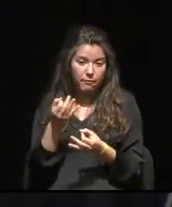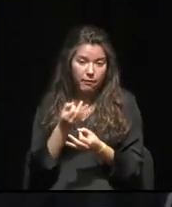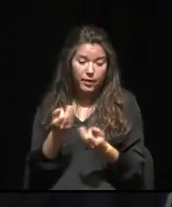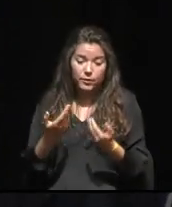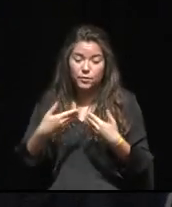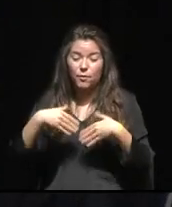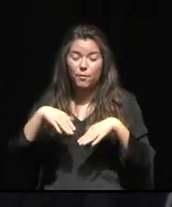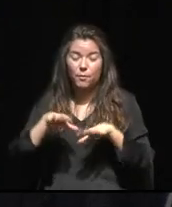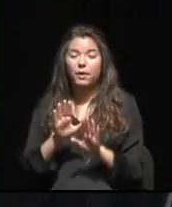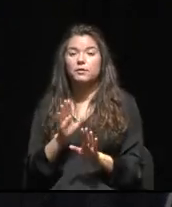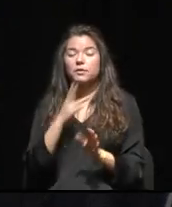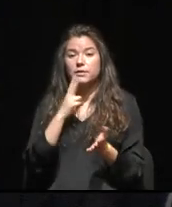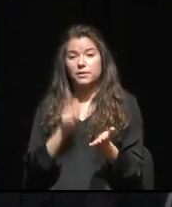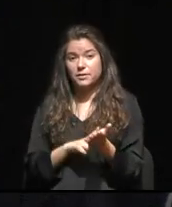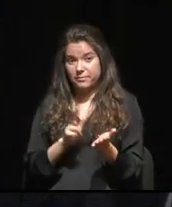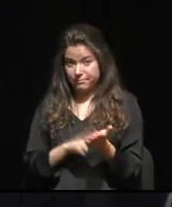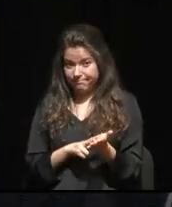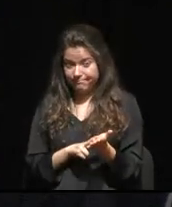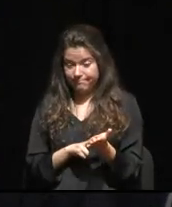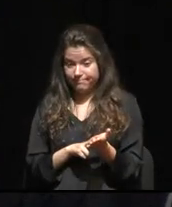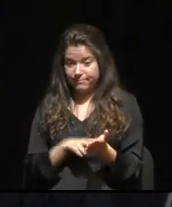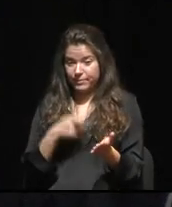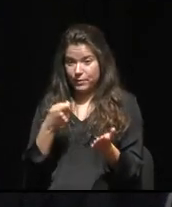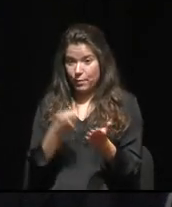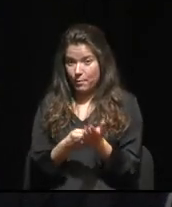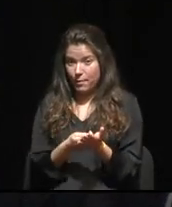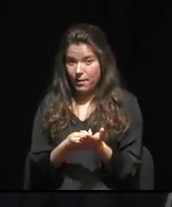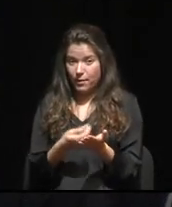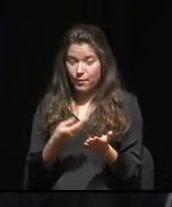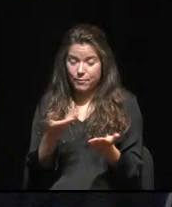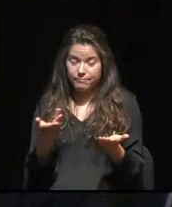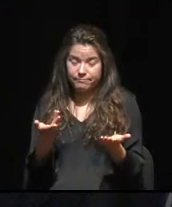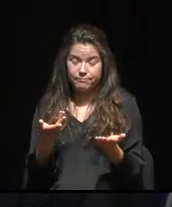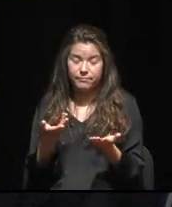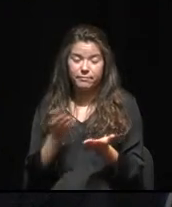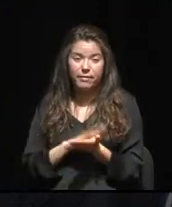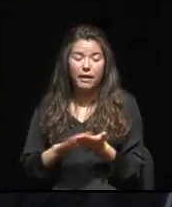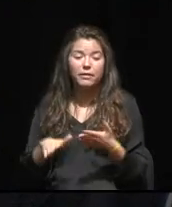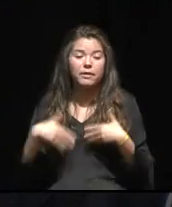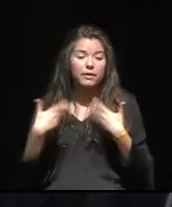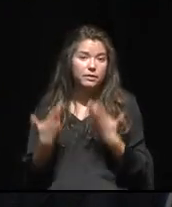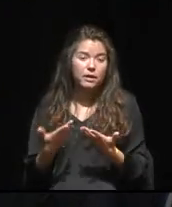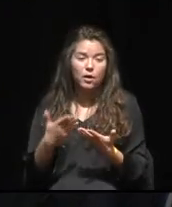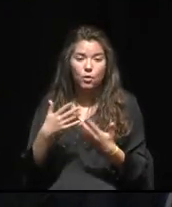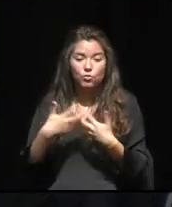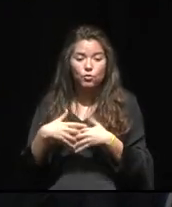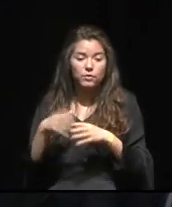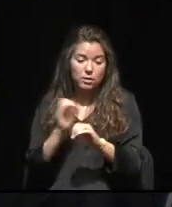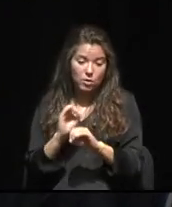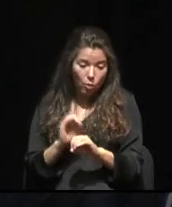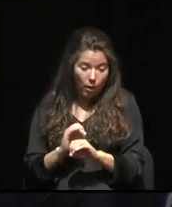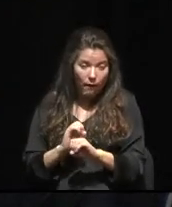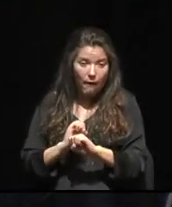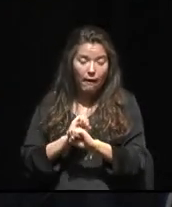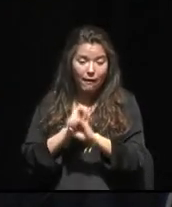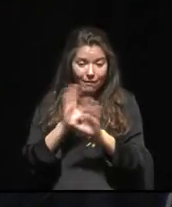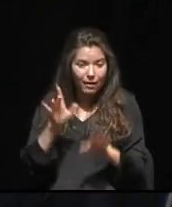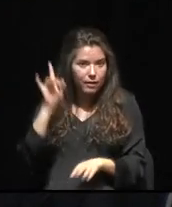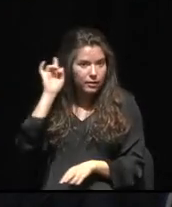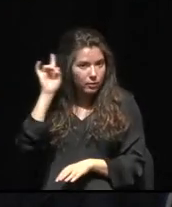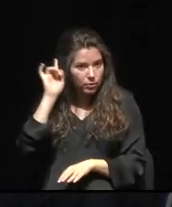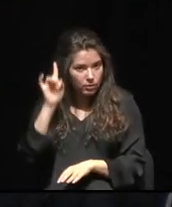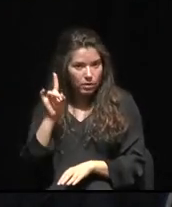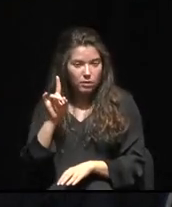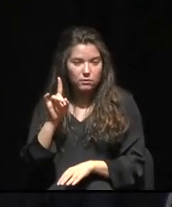mas na verdade como sabemos não pagam contas não é e portanto Sem dúvida alguma é importante creio que que os